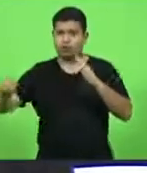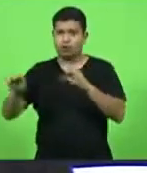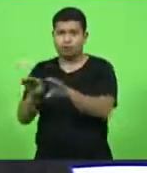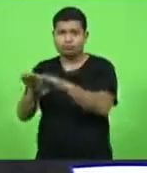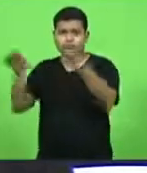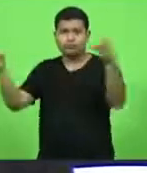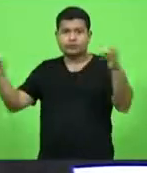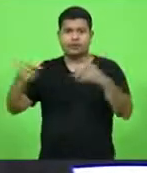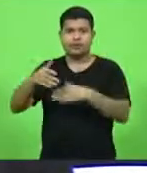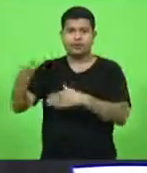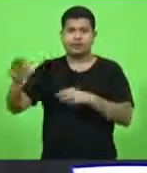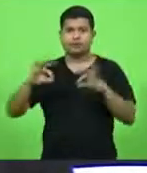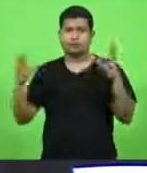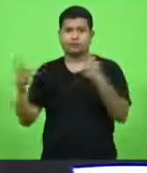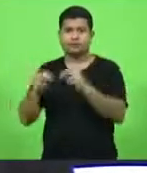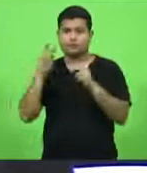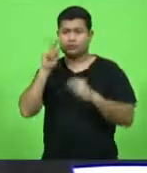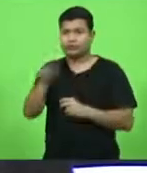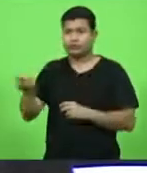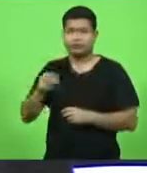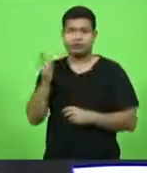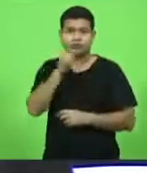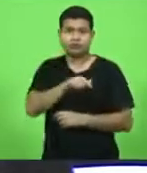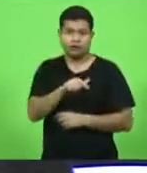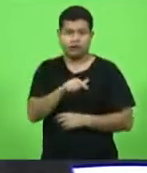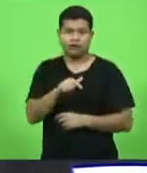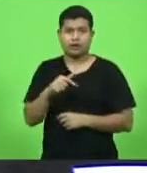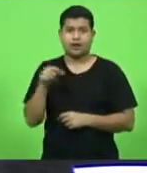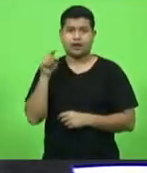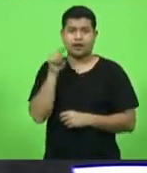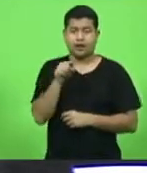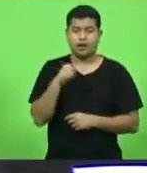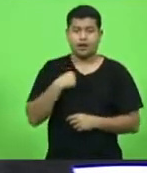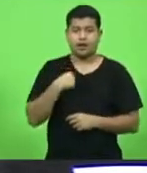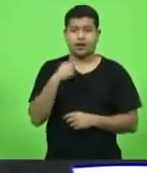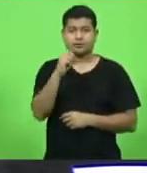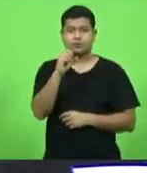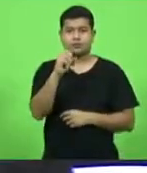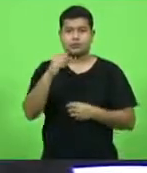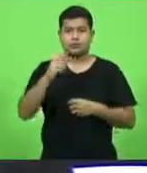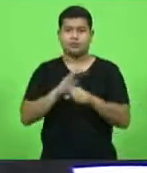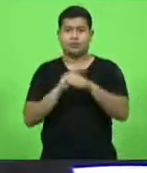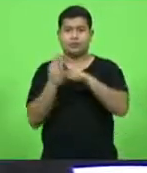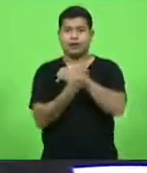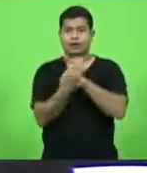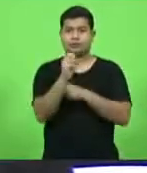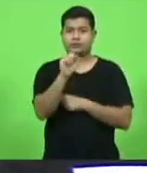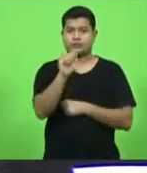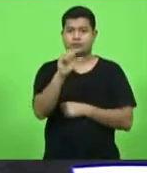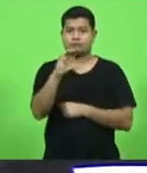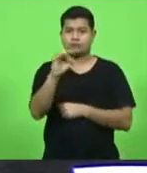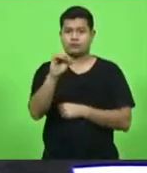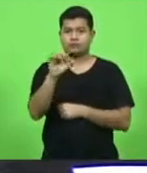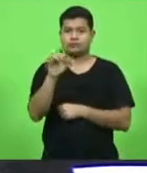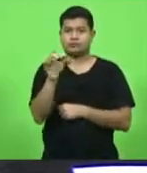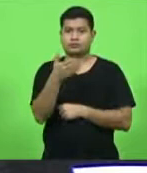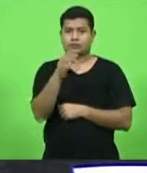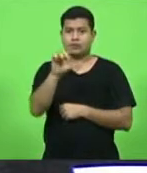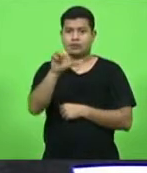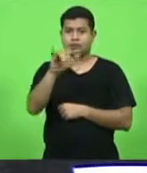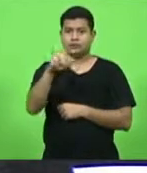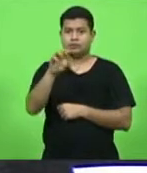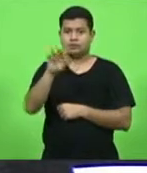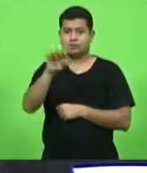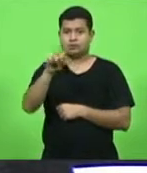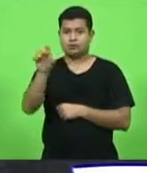Limões tive lá presencialmente mostrei trouxe para cá filmagem e o mais e o que